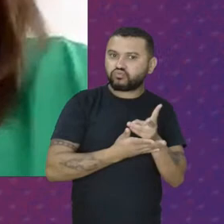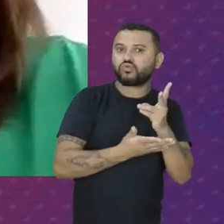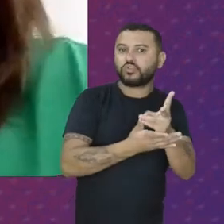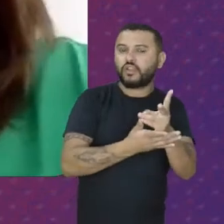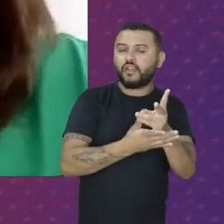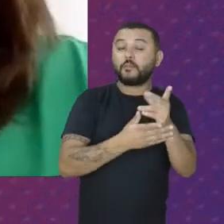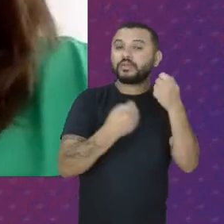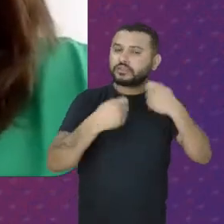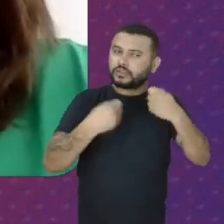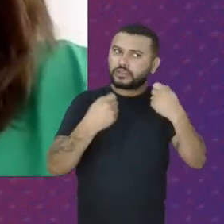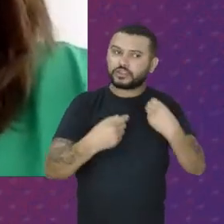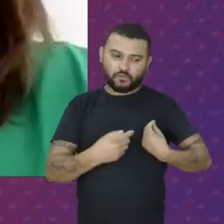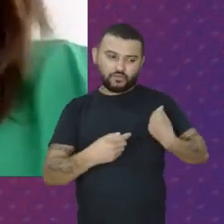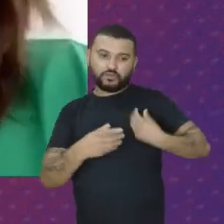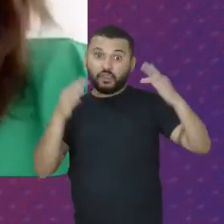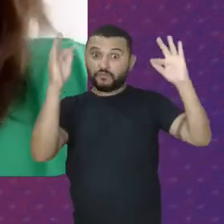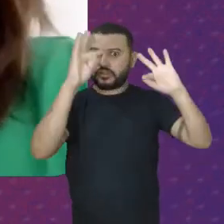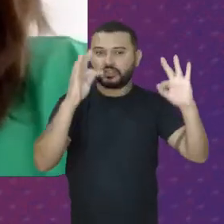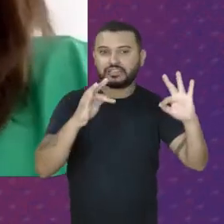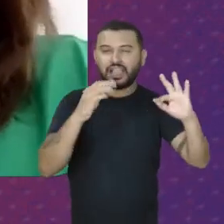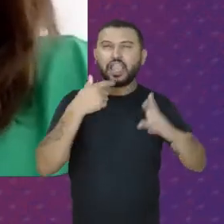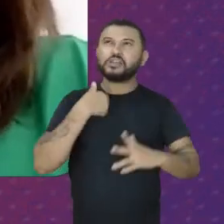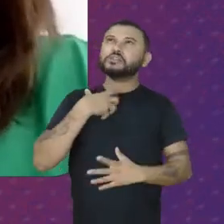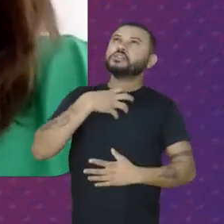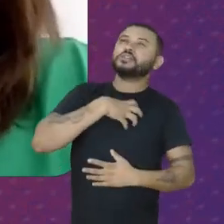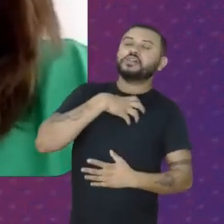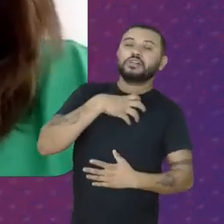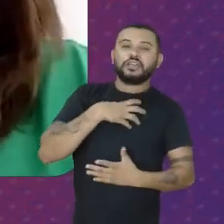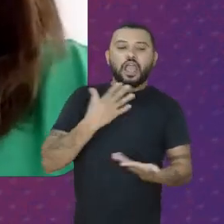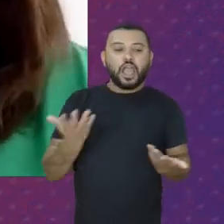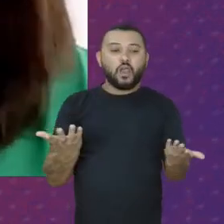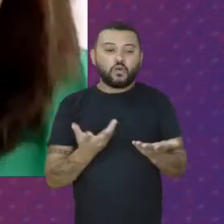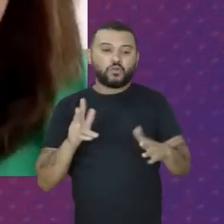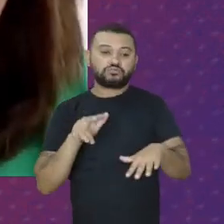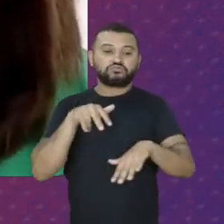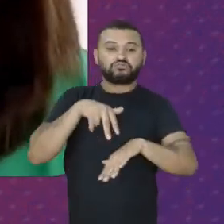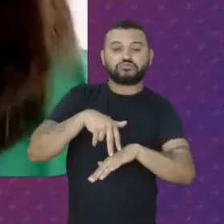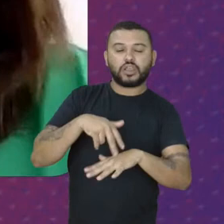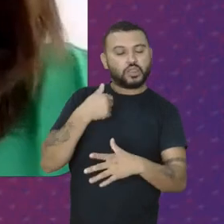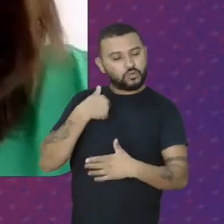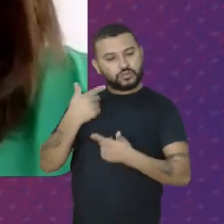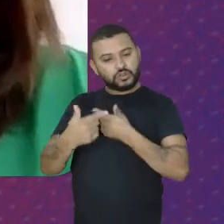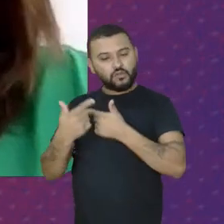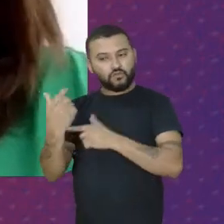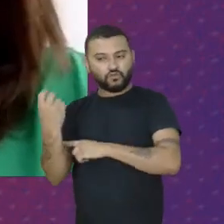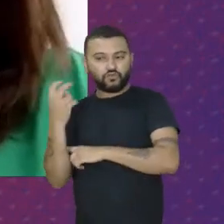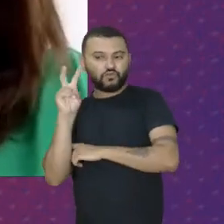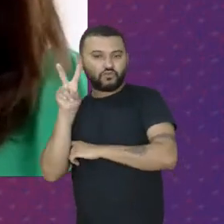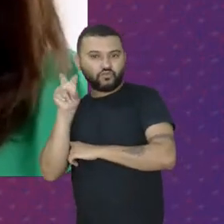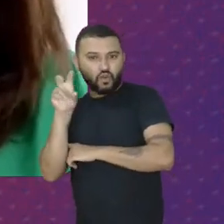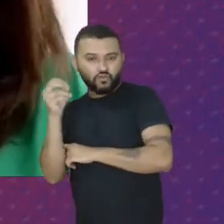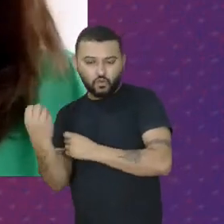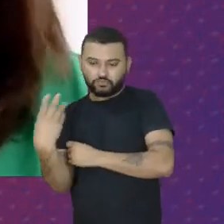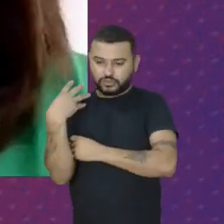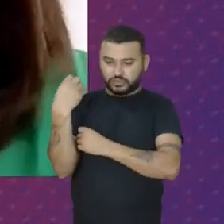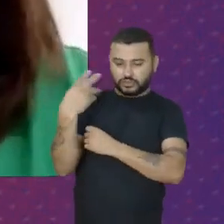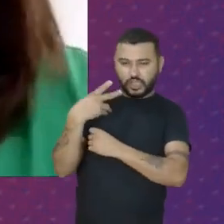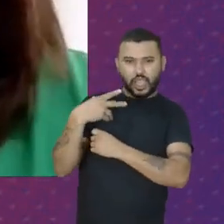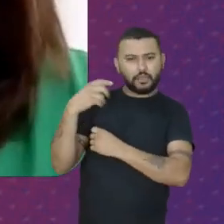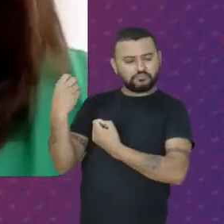viver feliz, né? E isso me trouxe até esse espaço. A educação, que ela sempre incentivou muito,